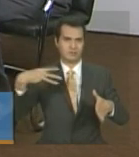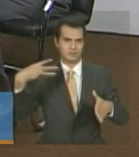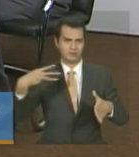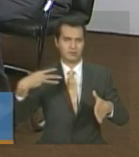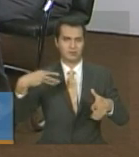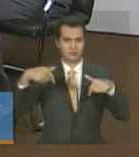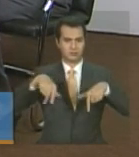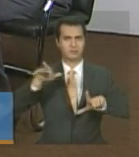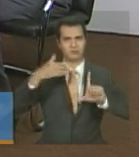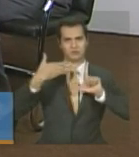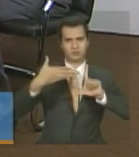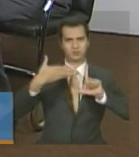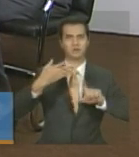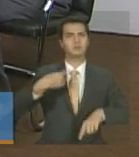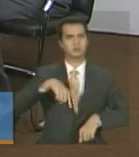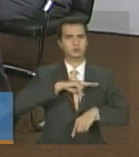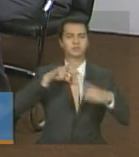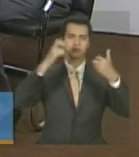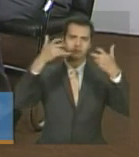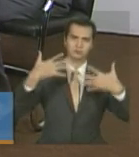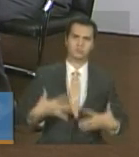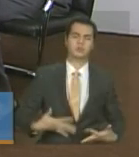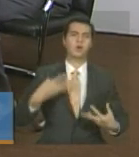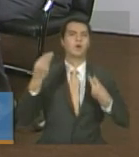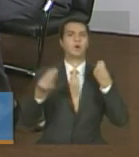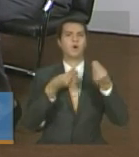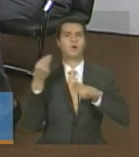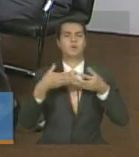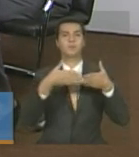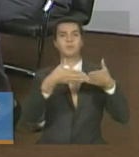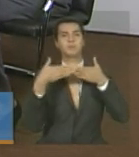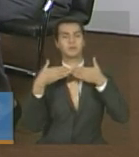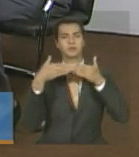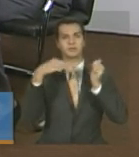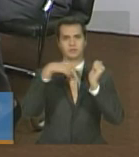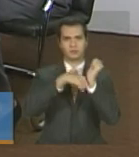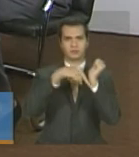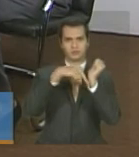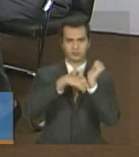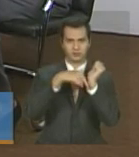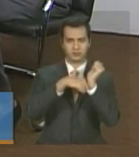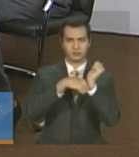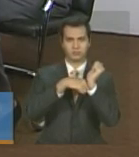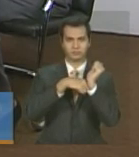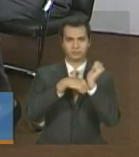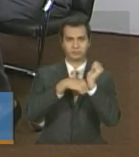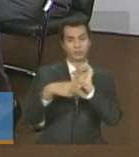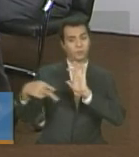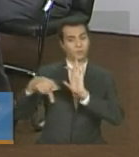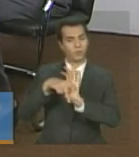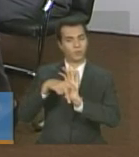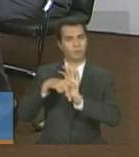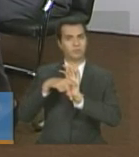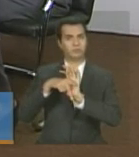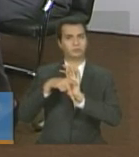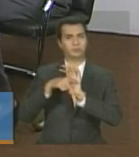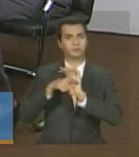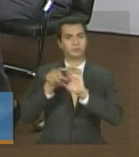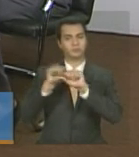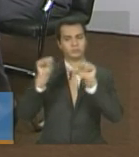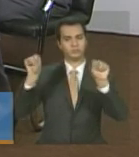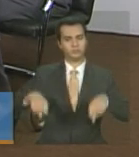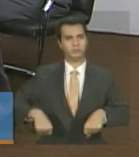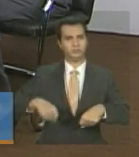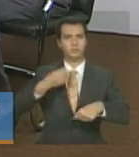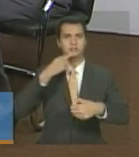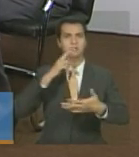de solicitação de senhas para o questionário do censo da rede privada, né, especificamente para esse questionário,